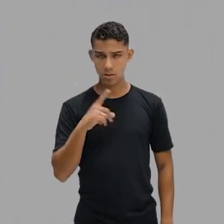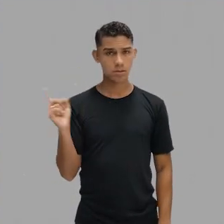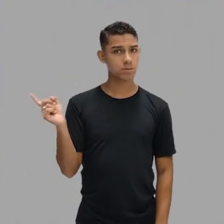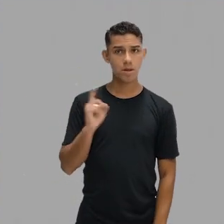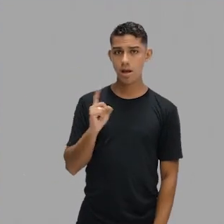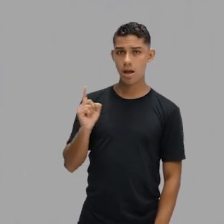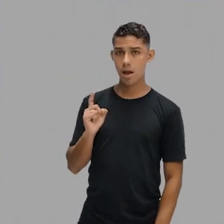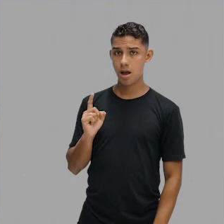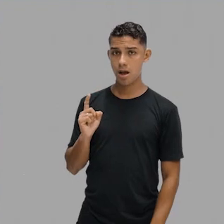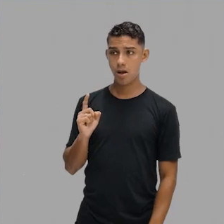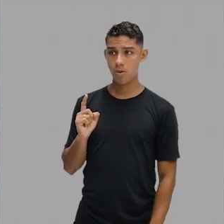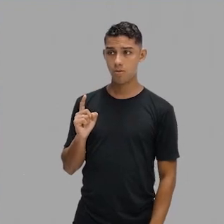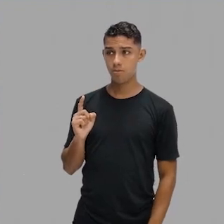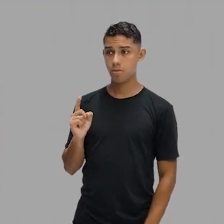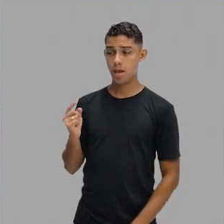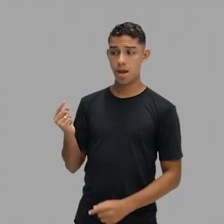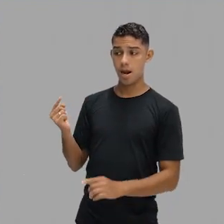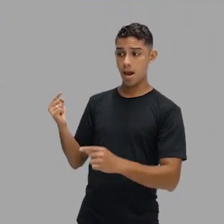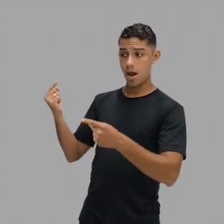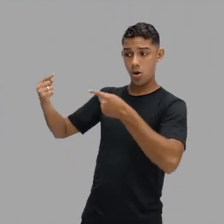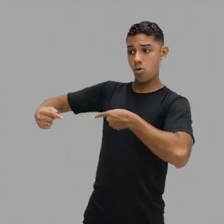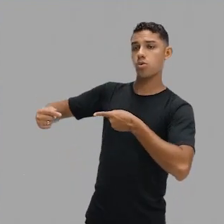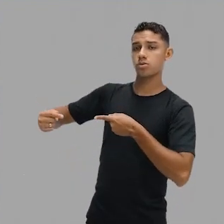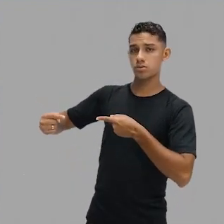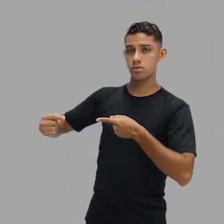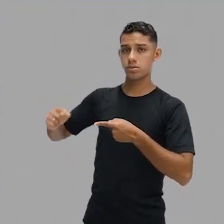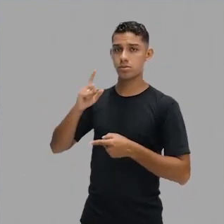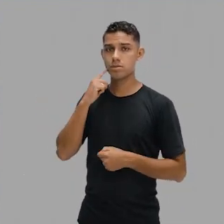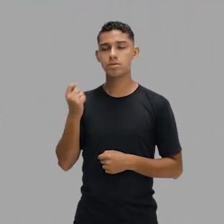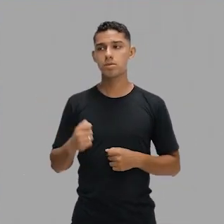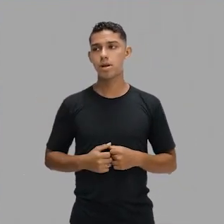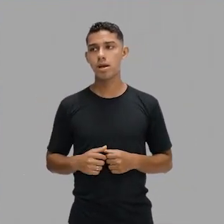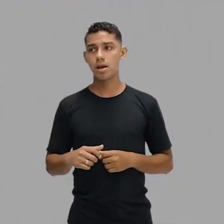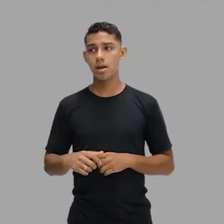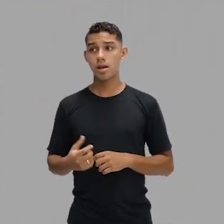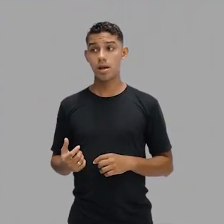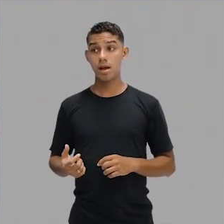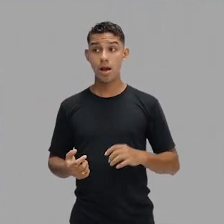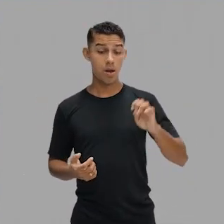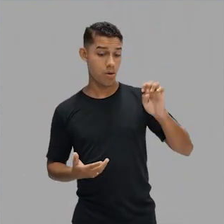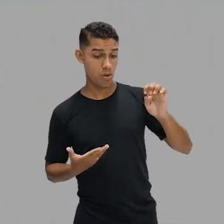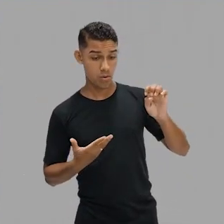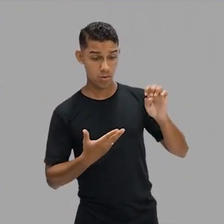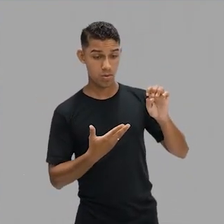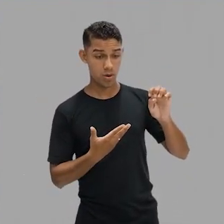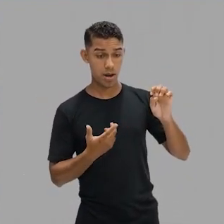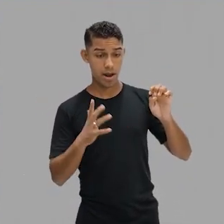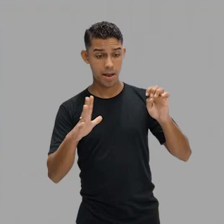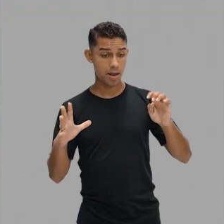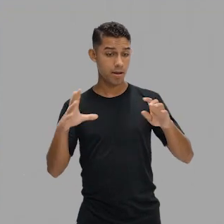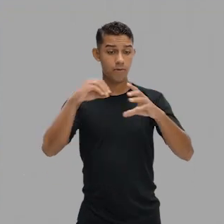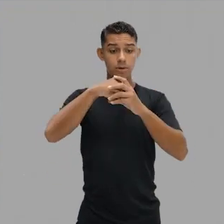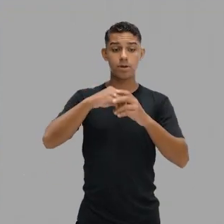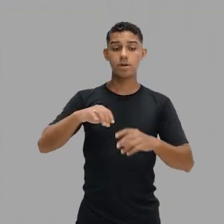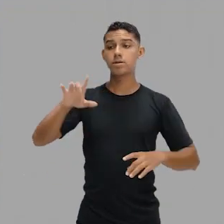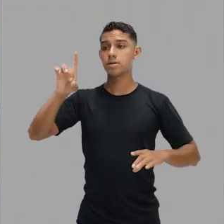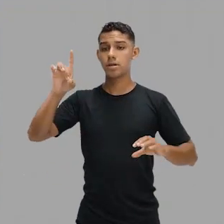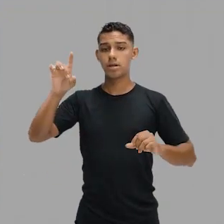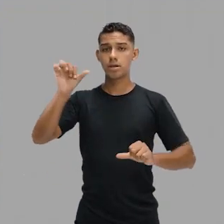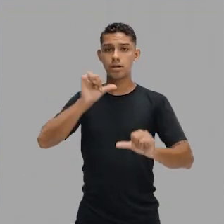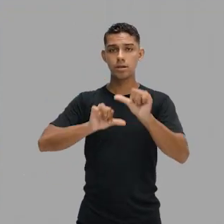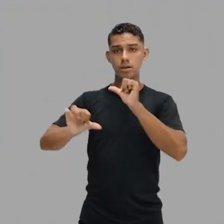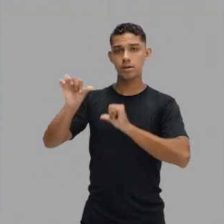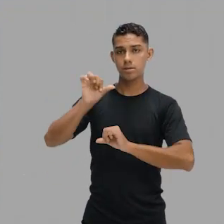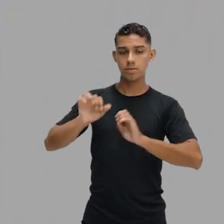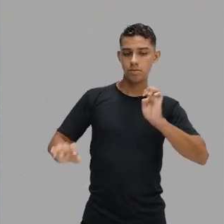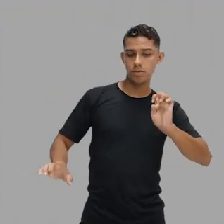condena. Olha aqui, o contrato social é que deveria estar na letra D, certo? Olha como trocou